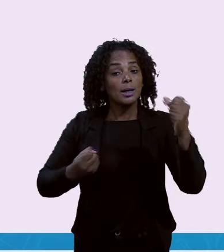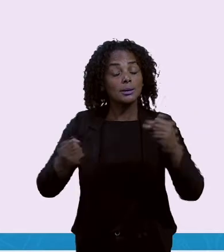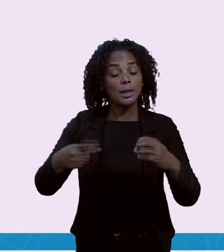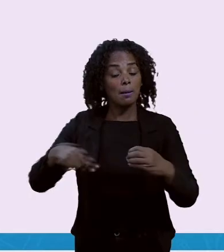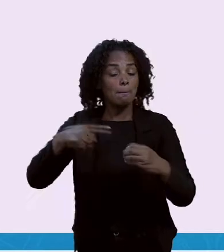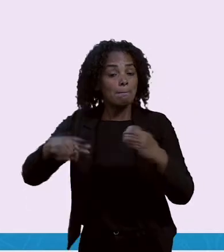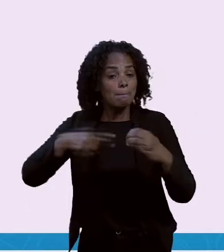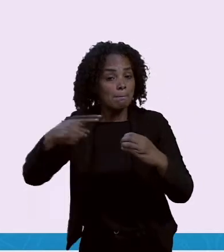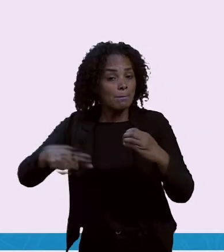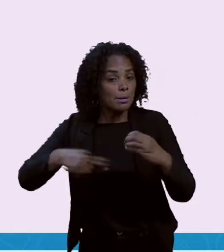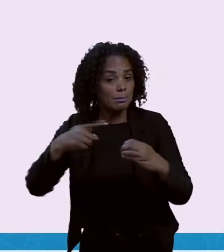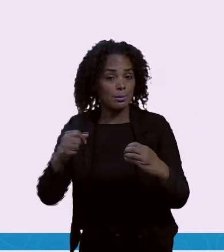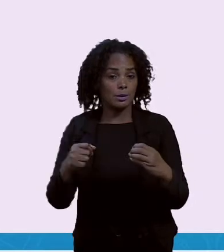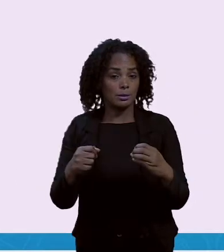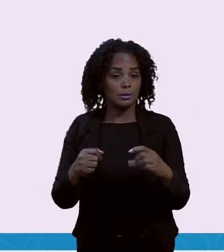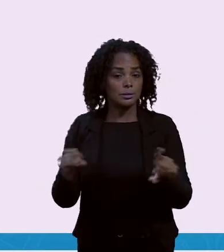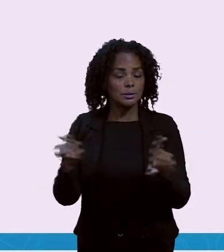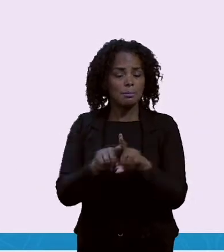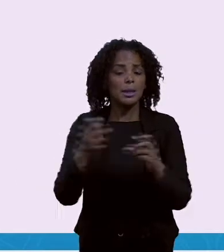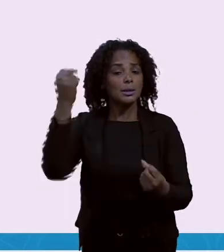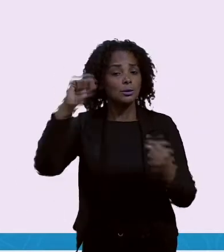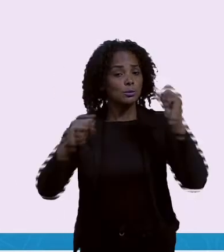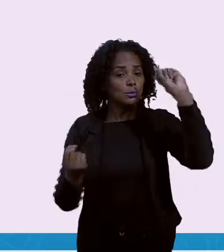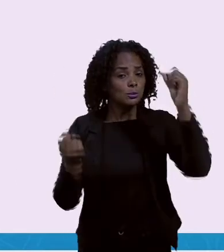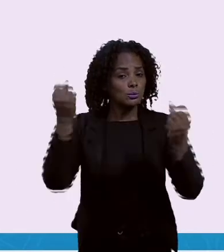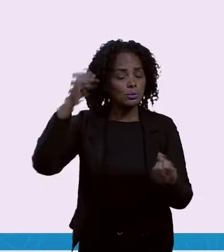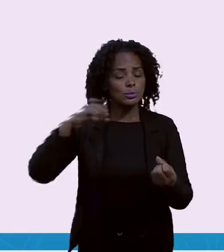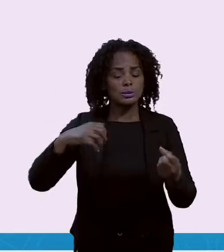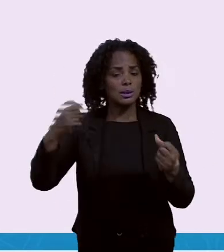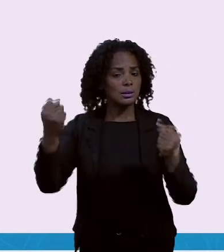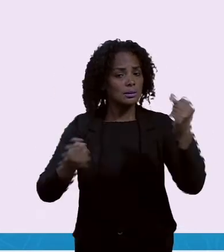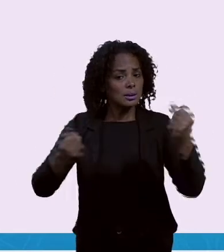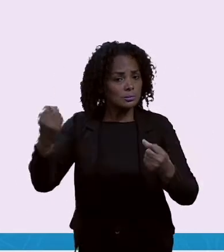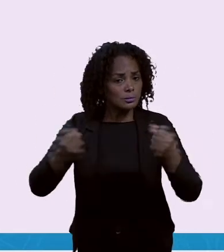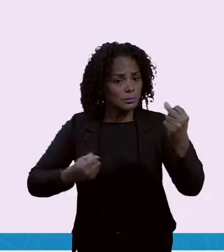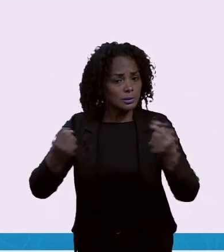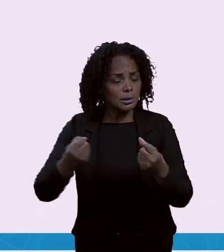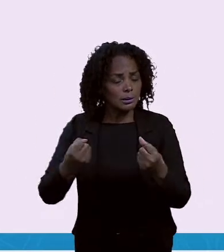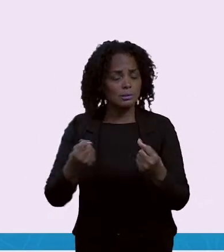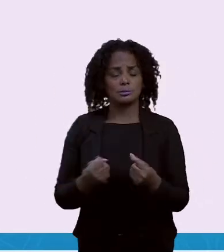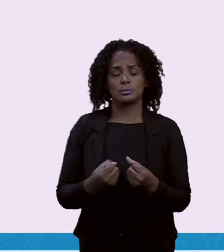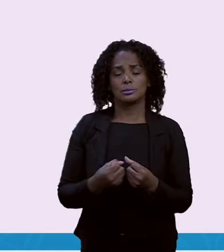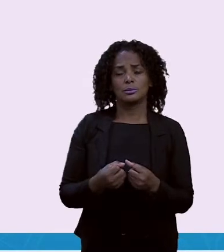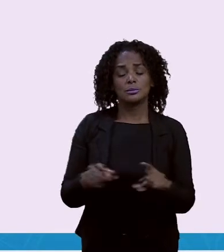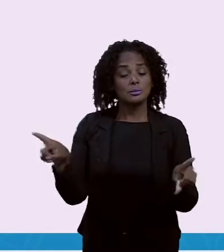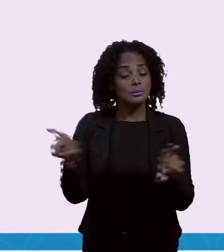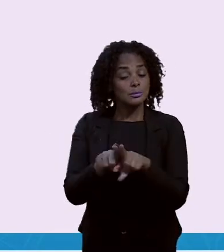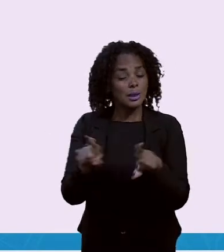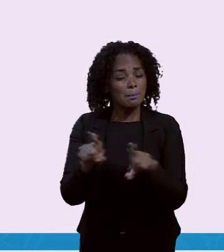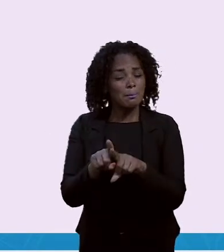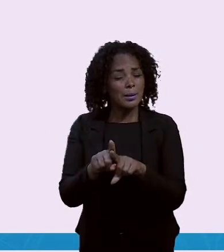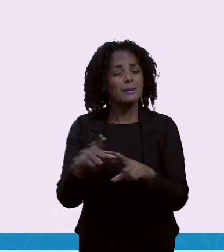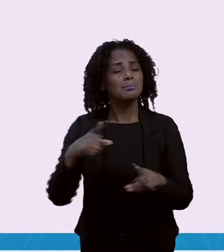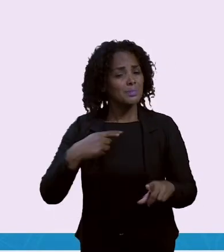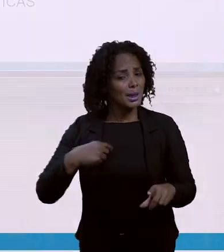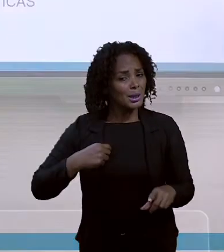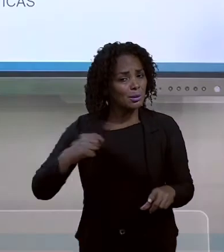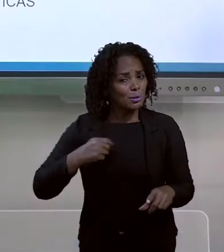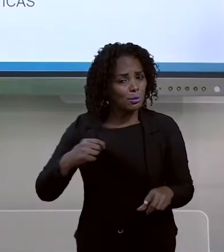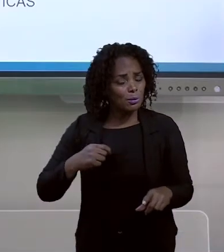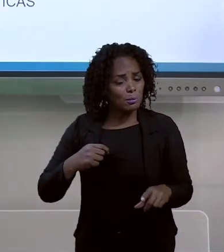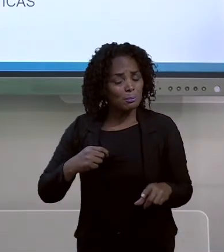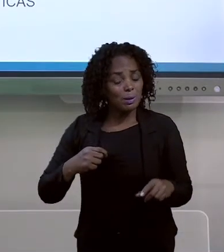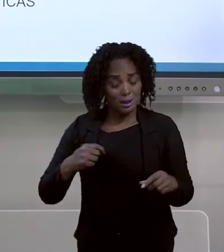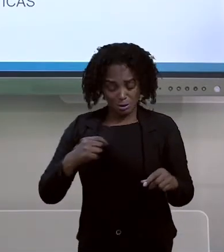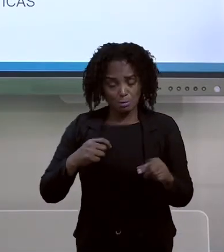indústria automobilística e etc. Então, às vezes você vê em camisas uma estampa meio